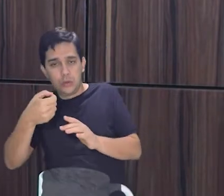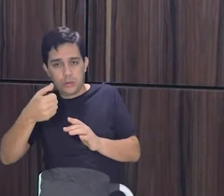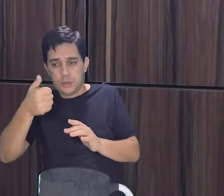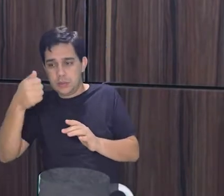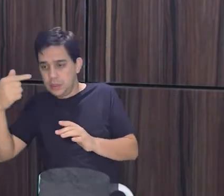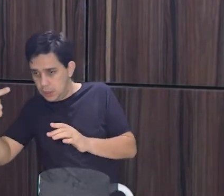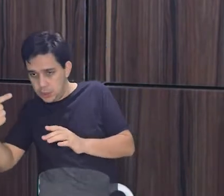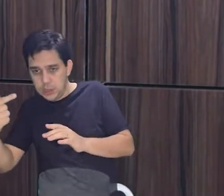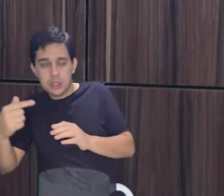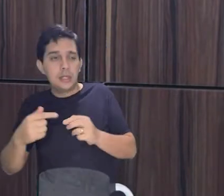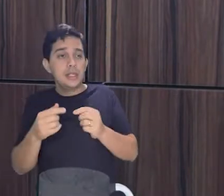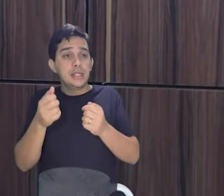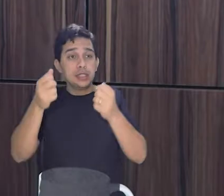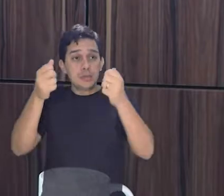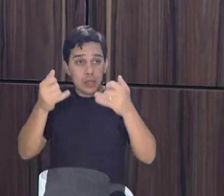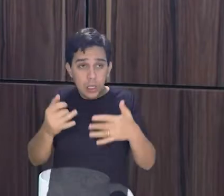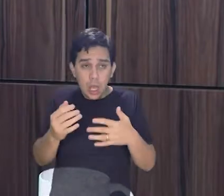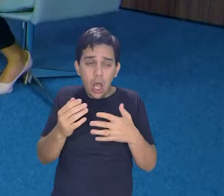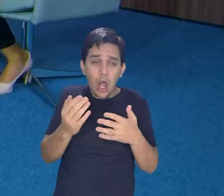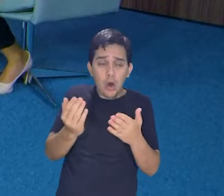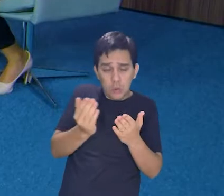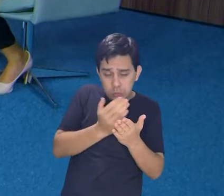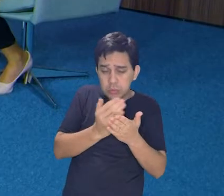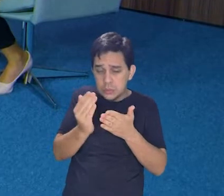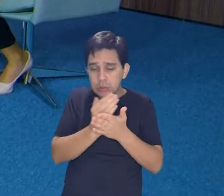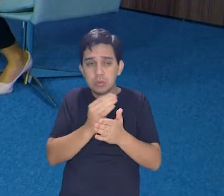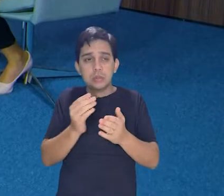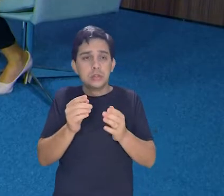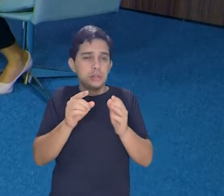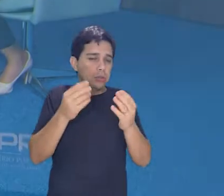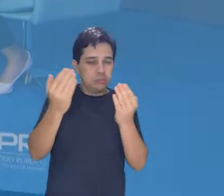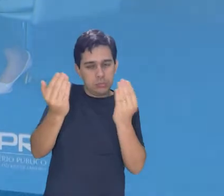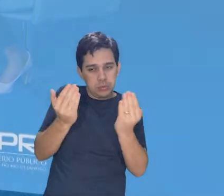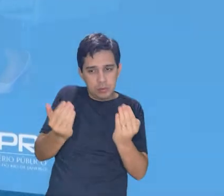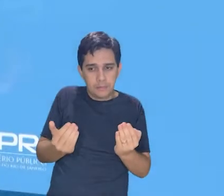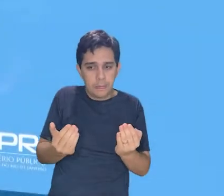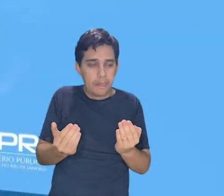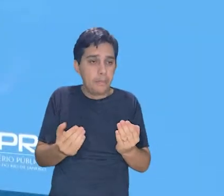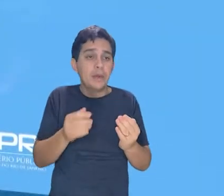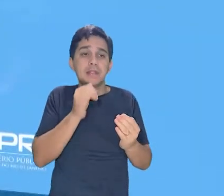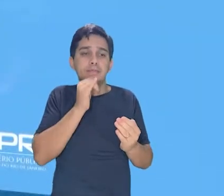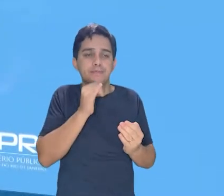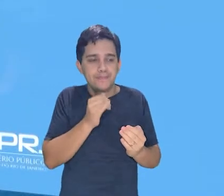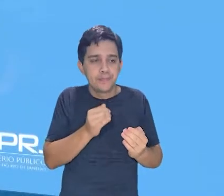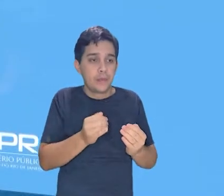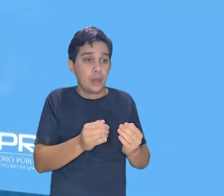alguns parâmetros, como, por exemplo, ele deve ser realizado em